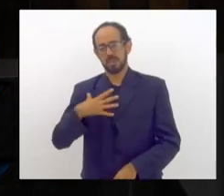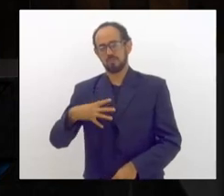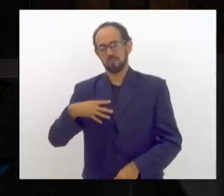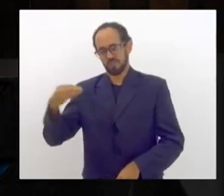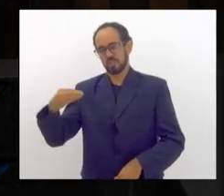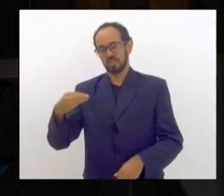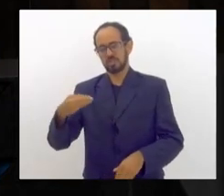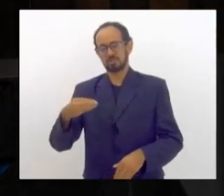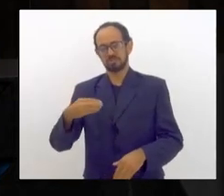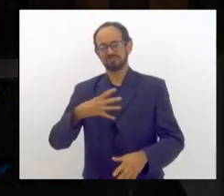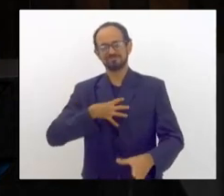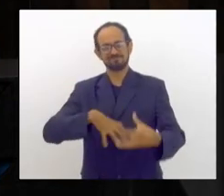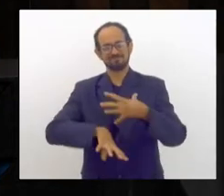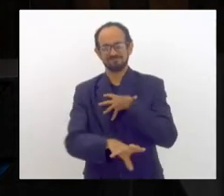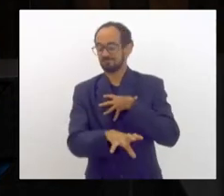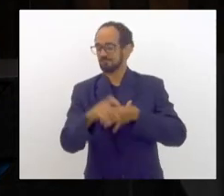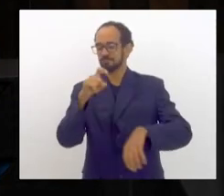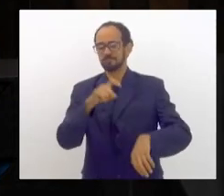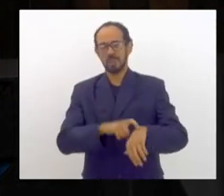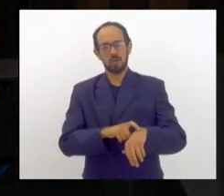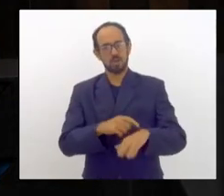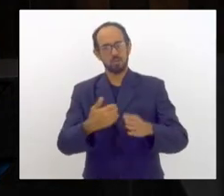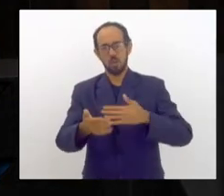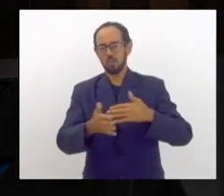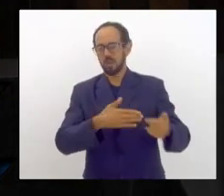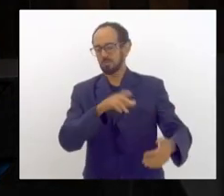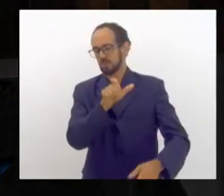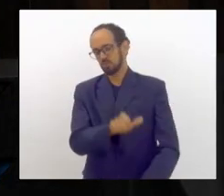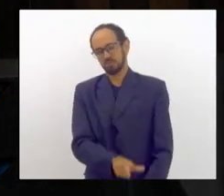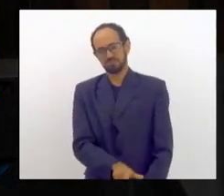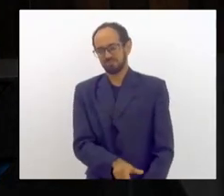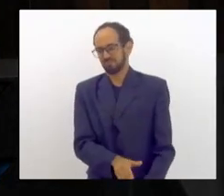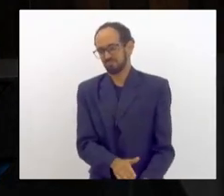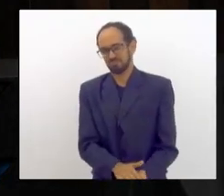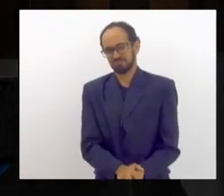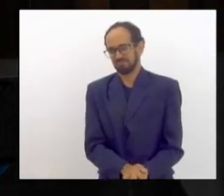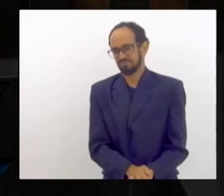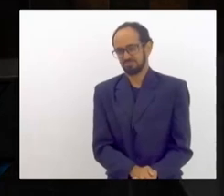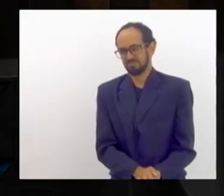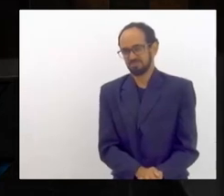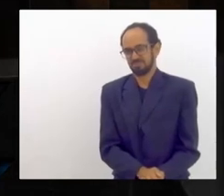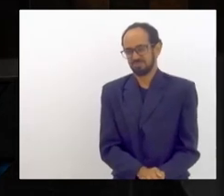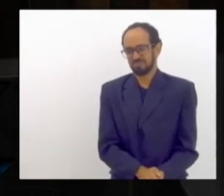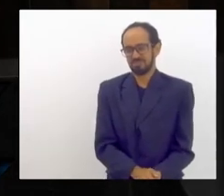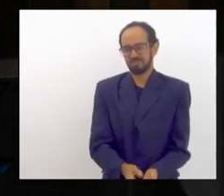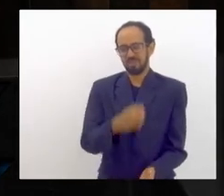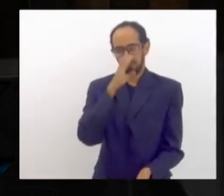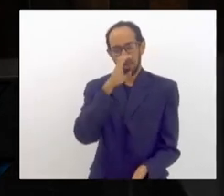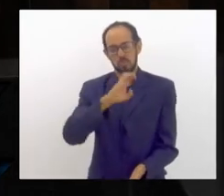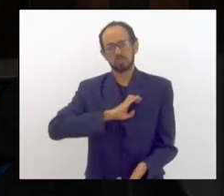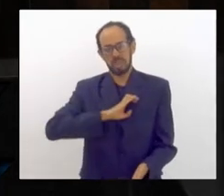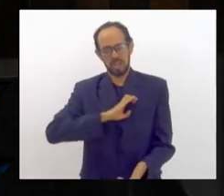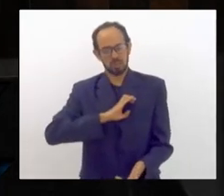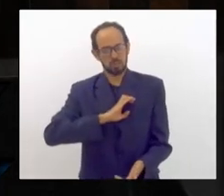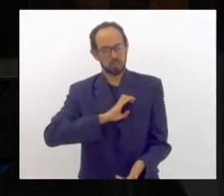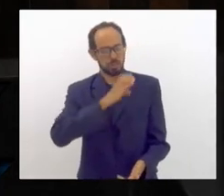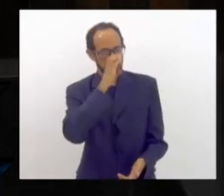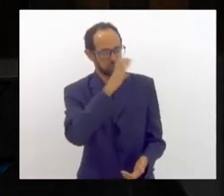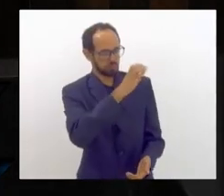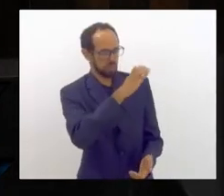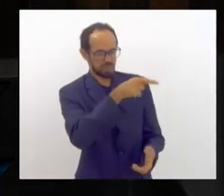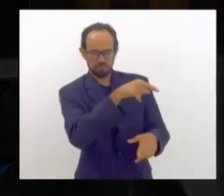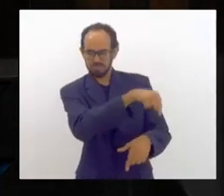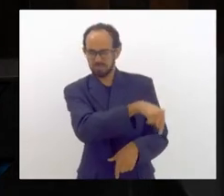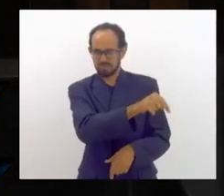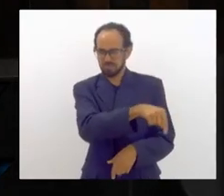naquele lugar. Então, longe de fazer como acusaram aqui, não a mim, mas uma acusação